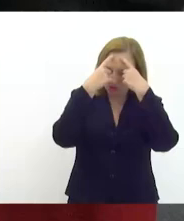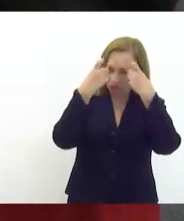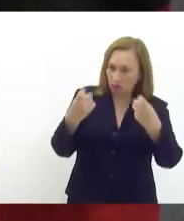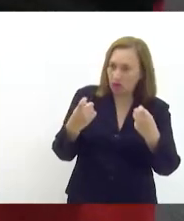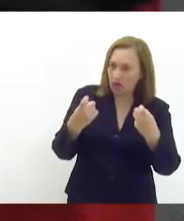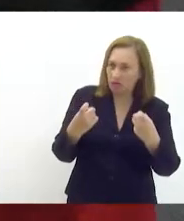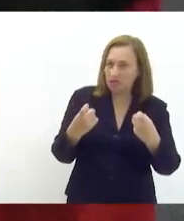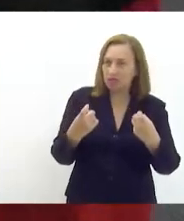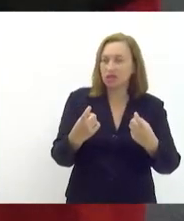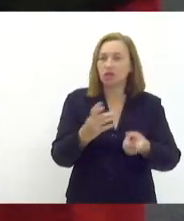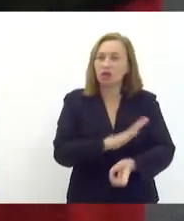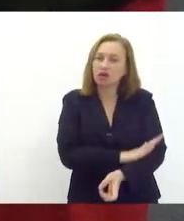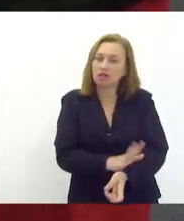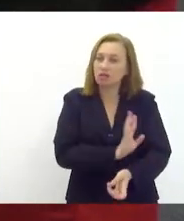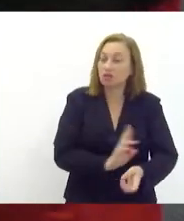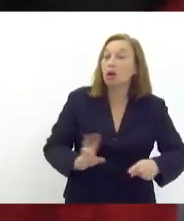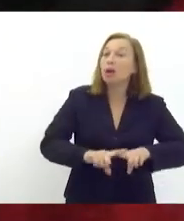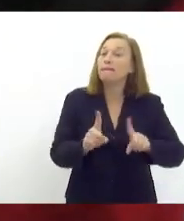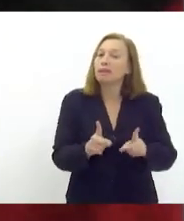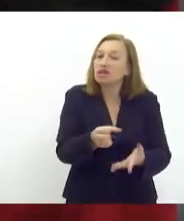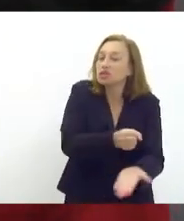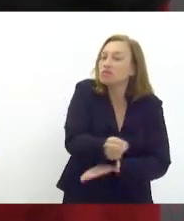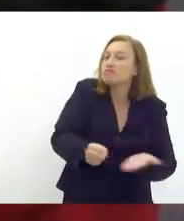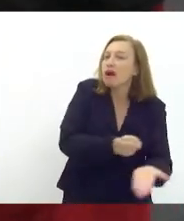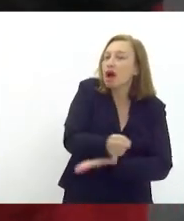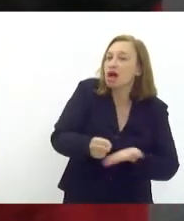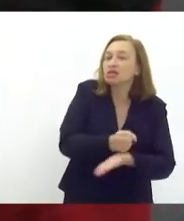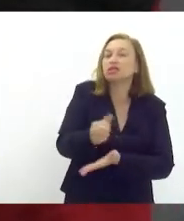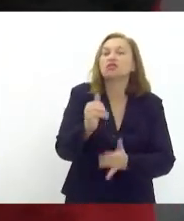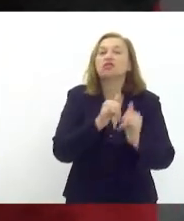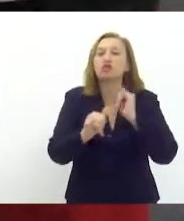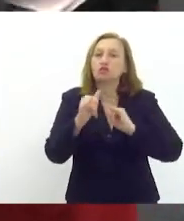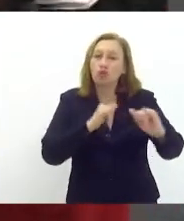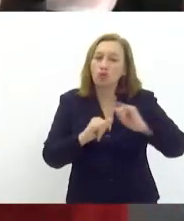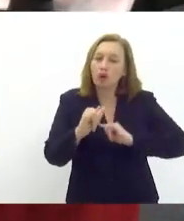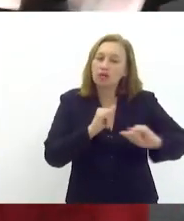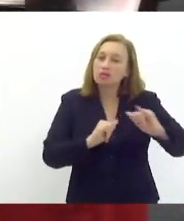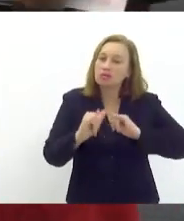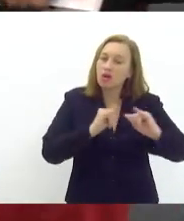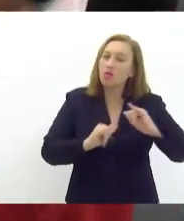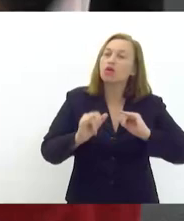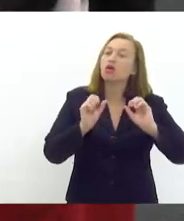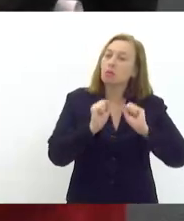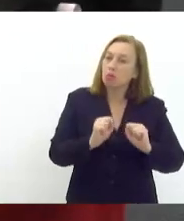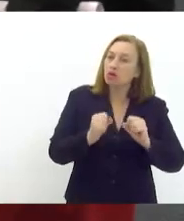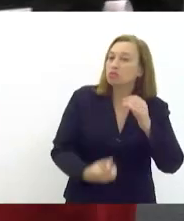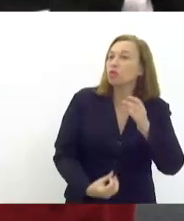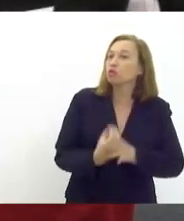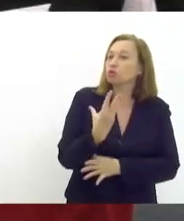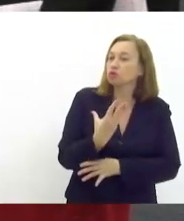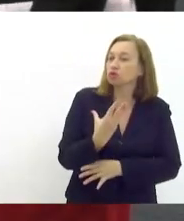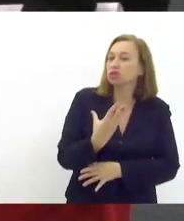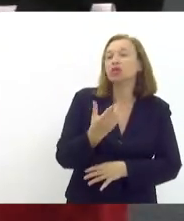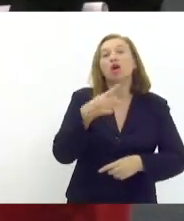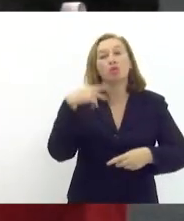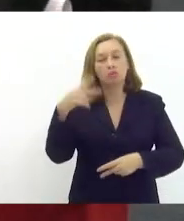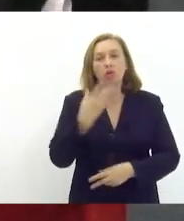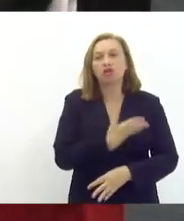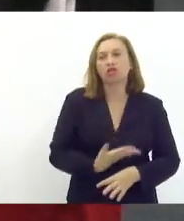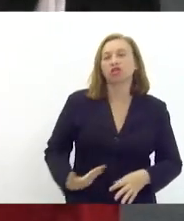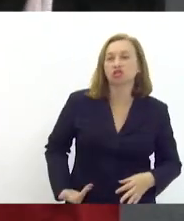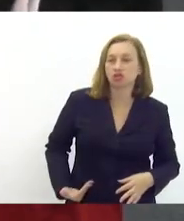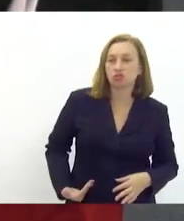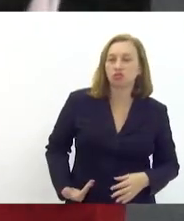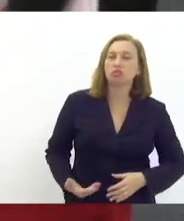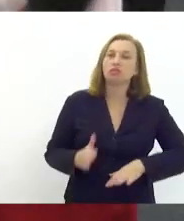religioso mas também servindo de base de informação para que a gente possa produzir políticas públicas